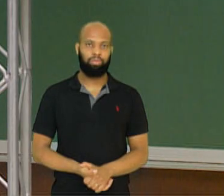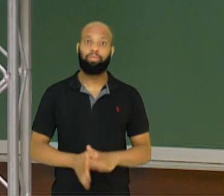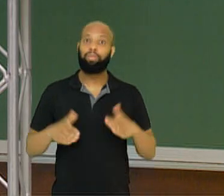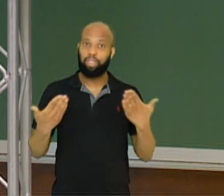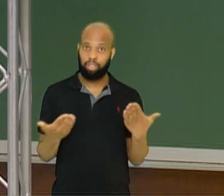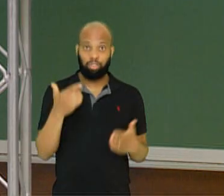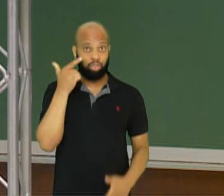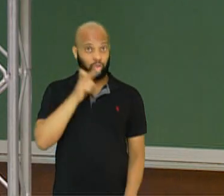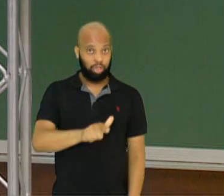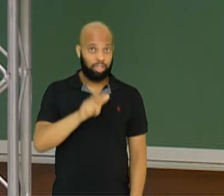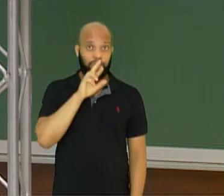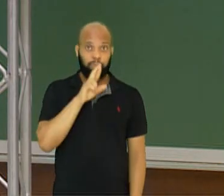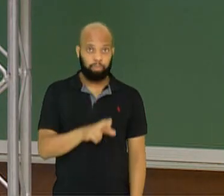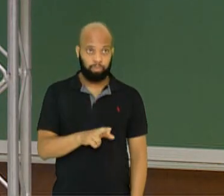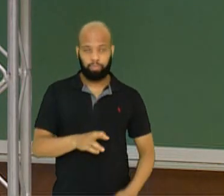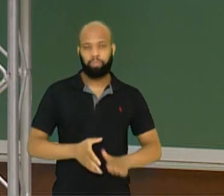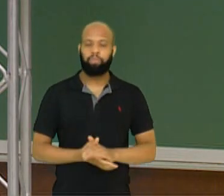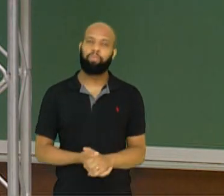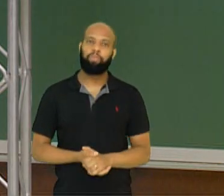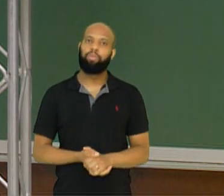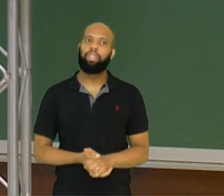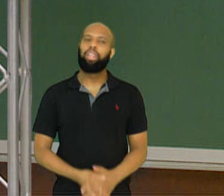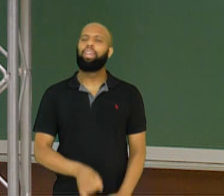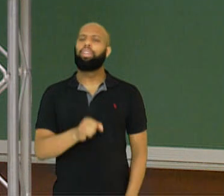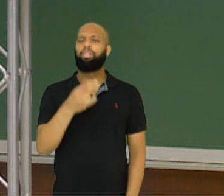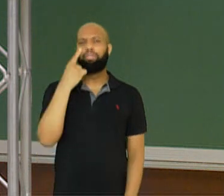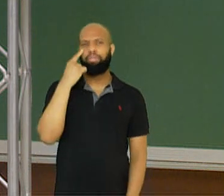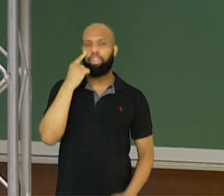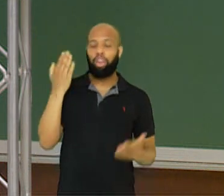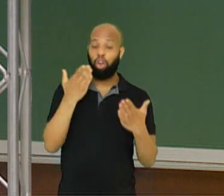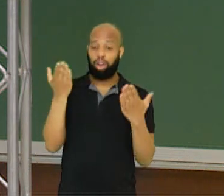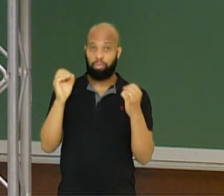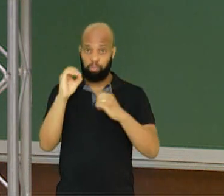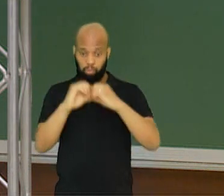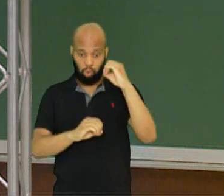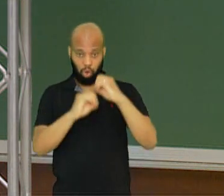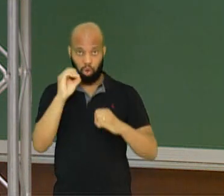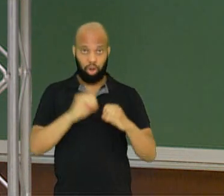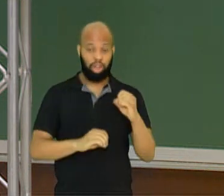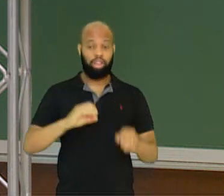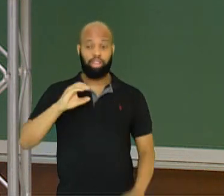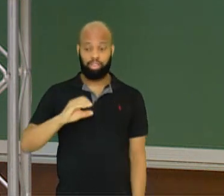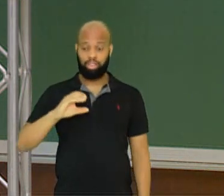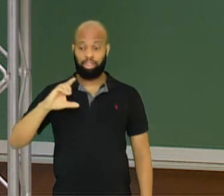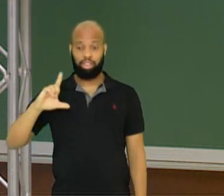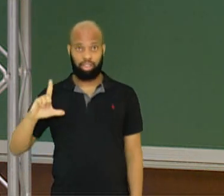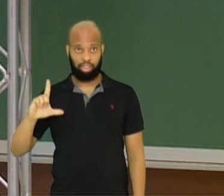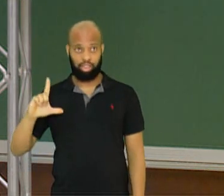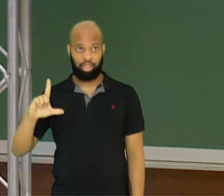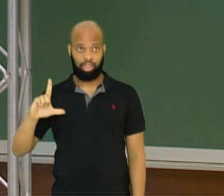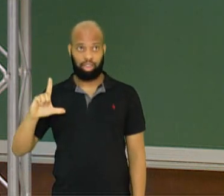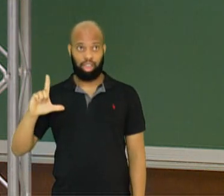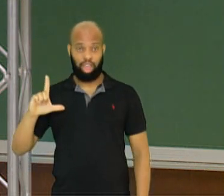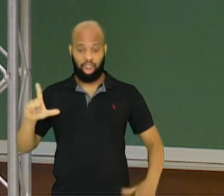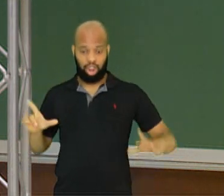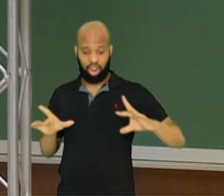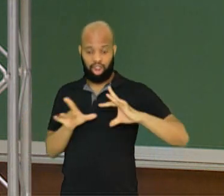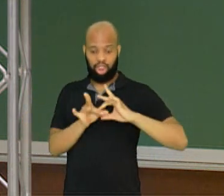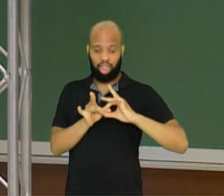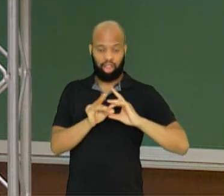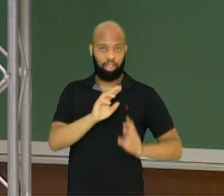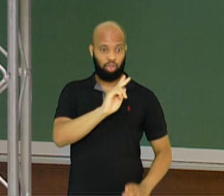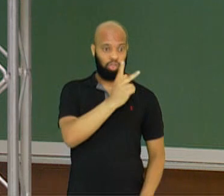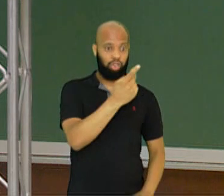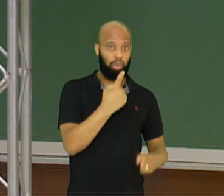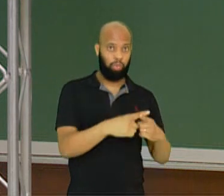E aí, conseguiram resolver? Se nós prestarmos atenção na molécula, o cloro, ele se liga com o